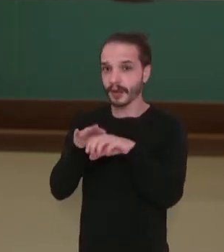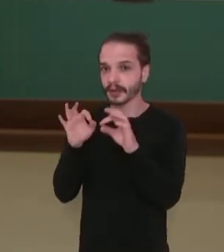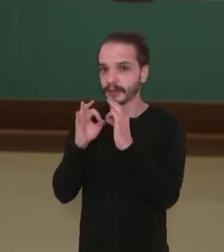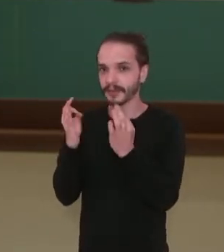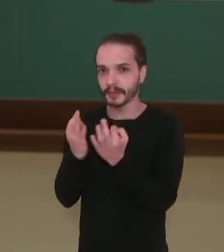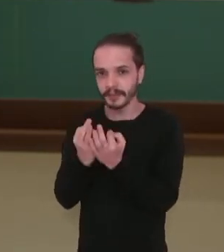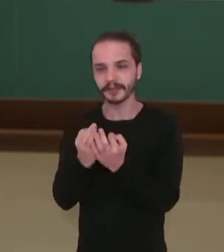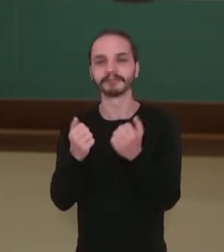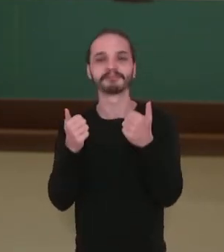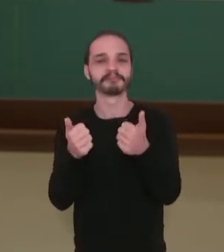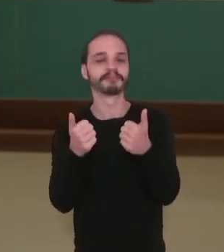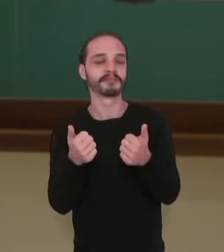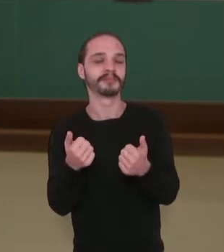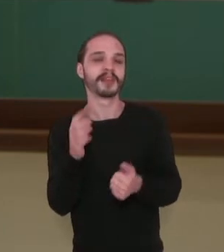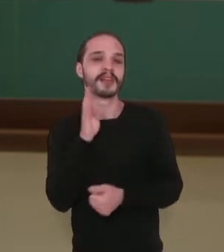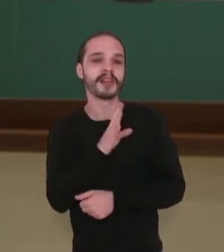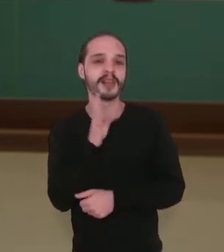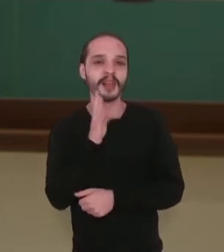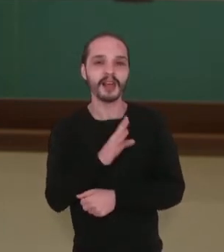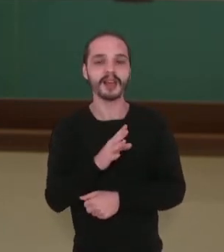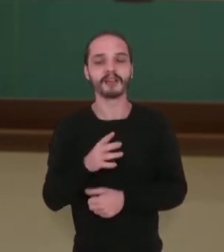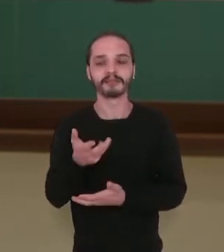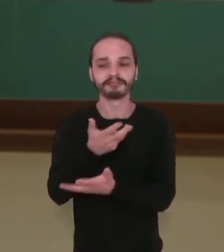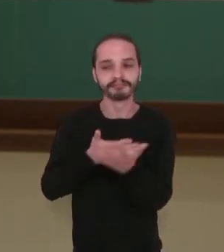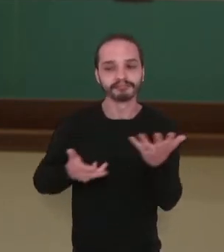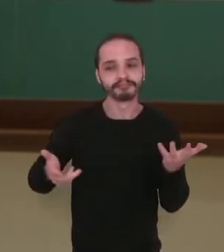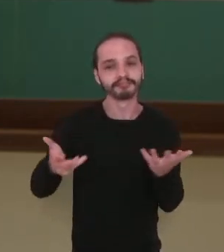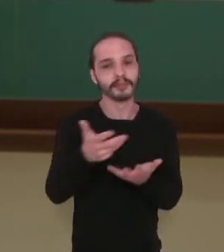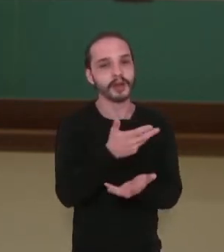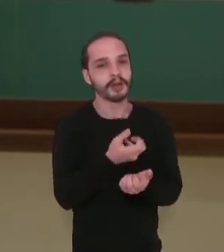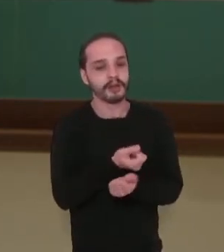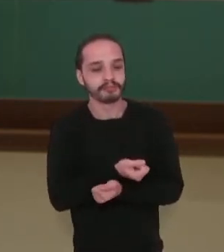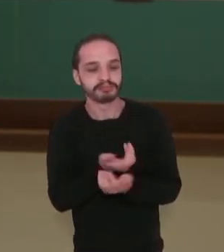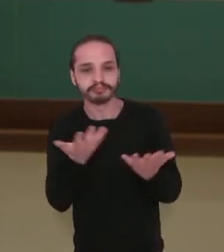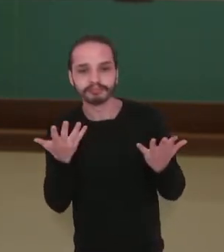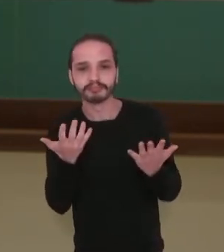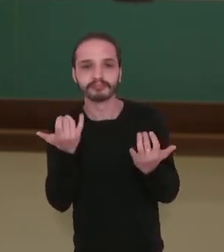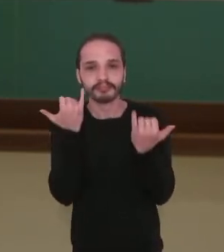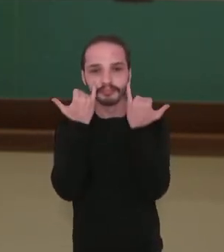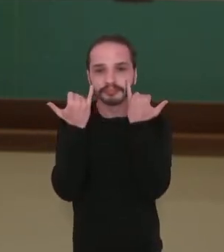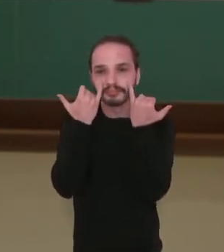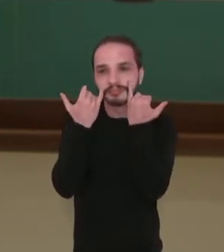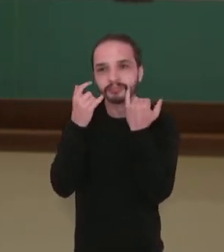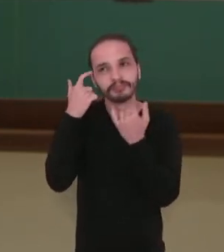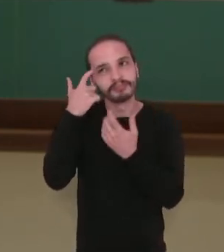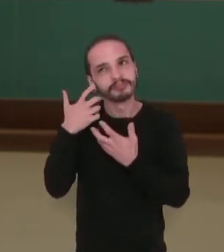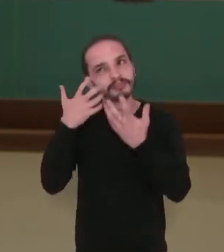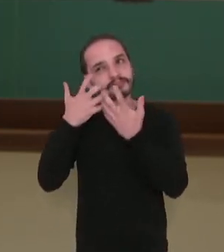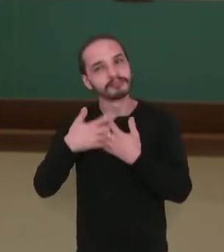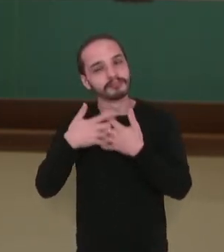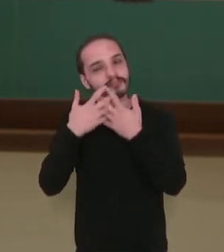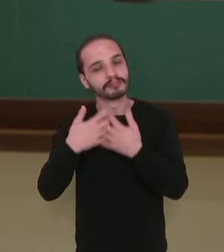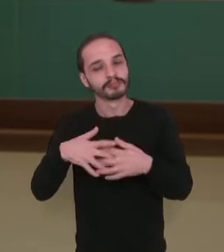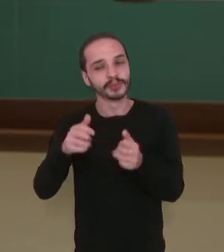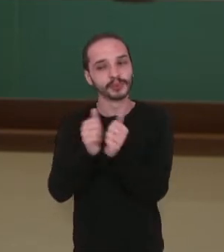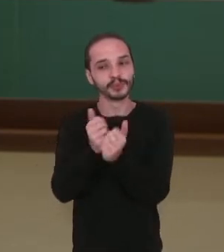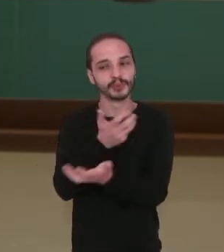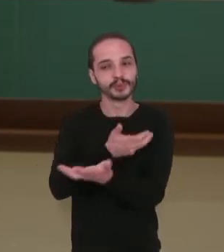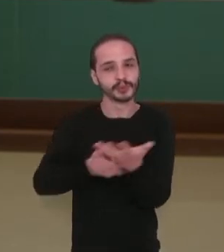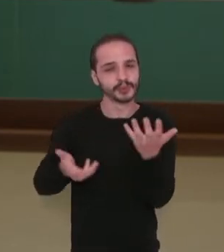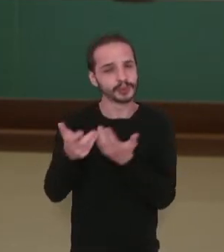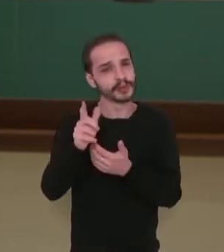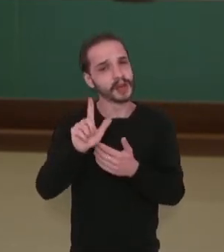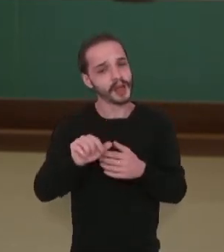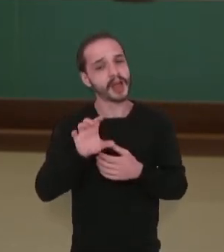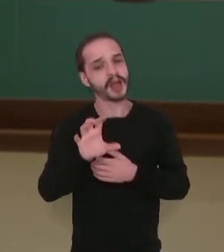disso? Isso é muito bacana, a gente socializar, a gente compartilhar, a gente refletir junto e ficar pensando, né? É assim que a gente